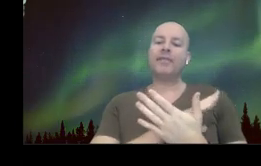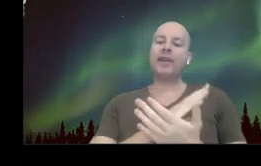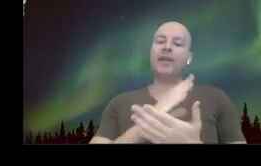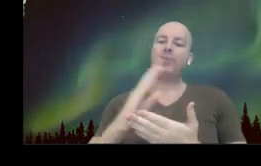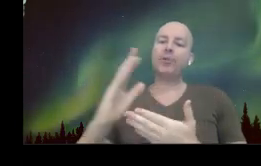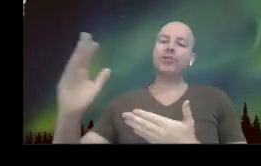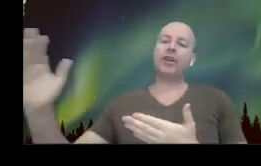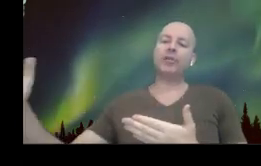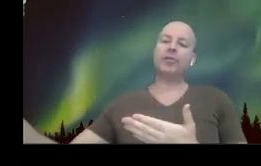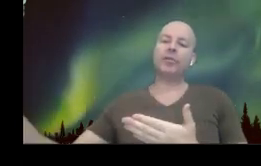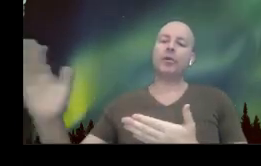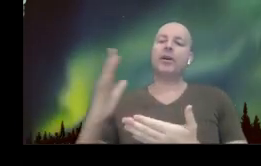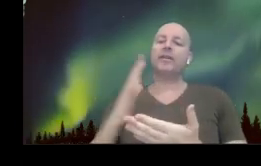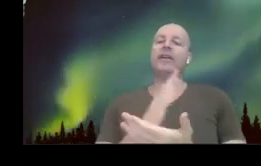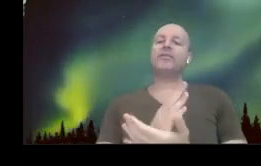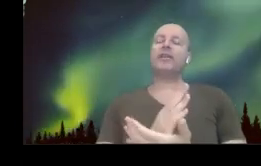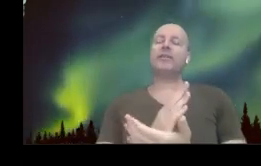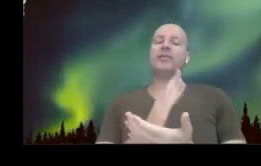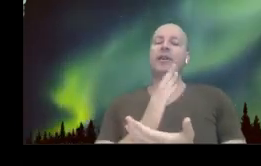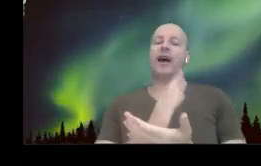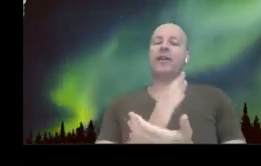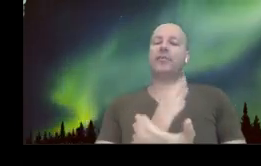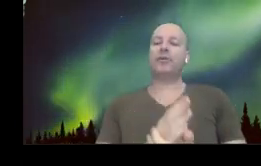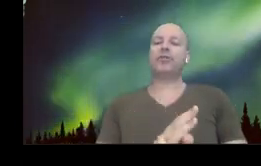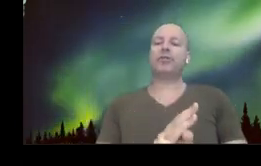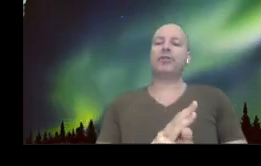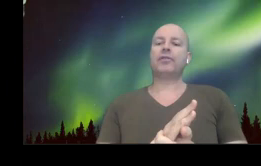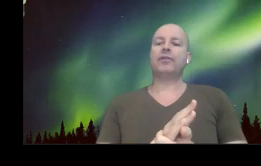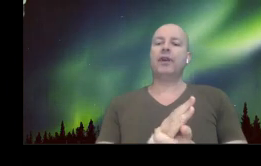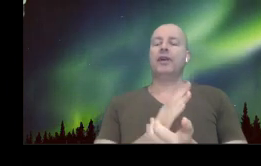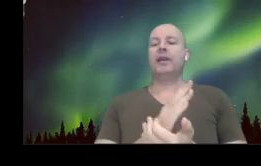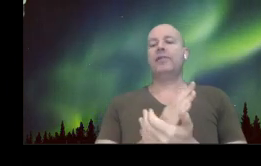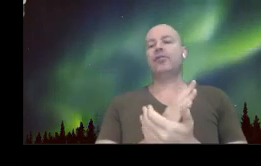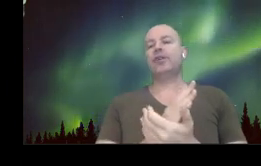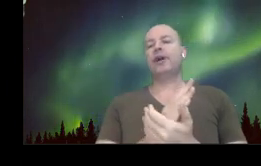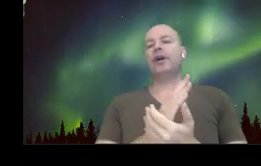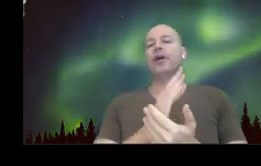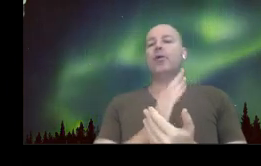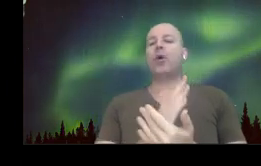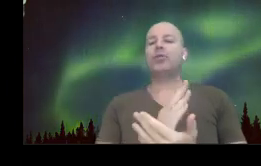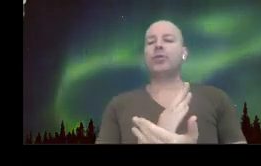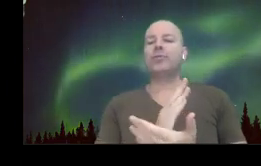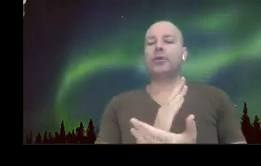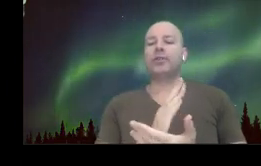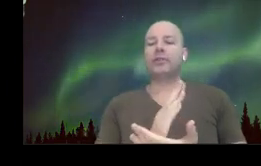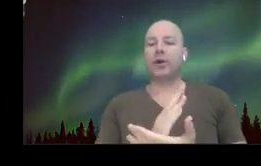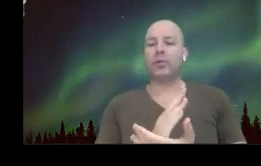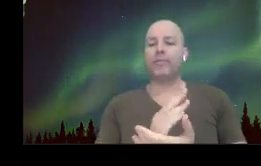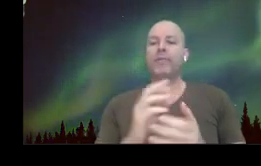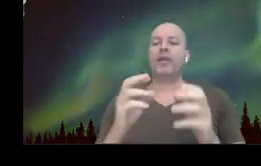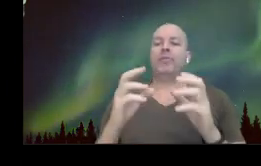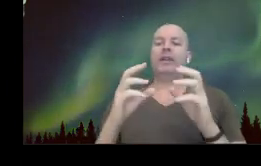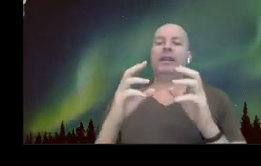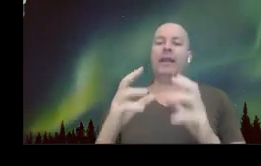regulamenta 100% dessas áreas protegidas. E ele se chama Código